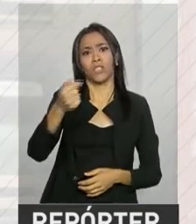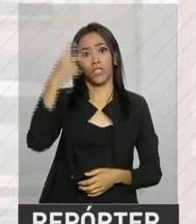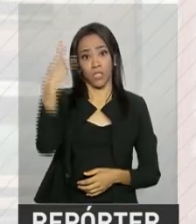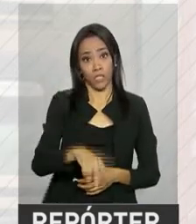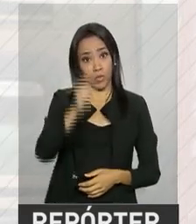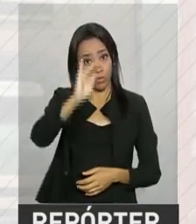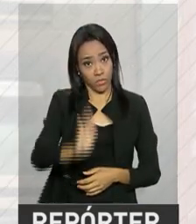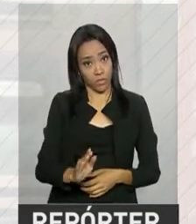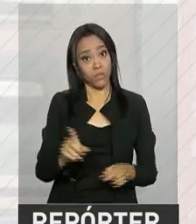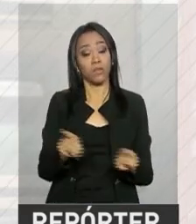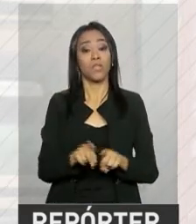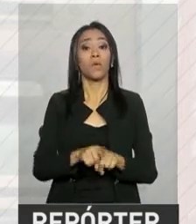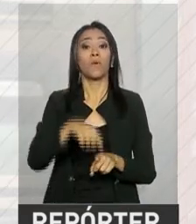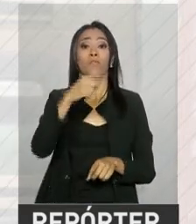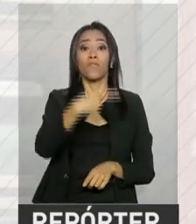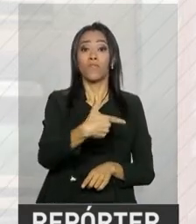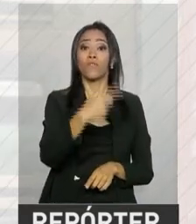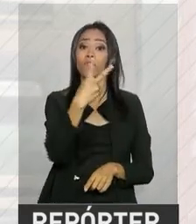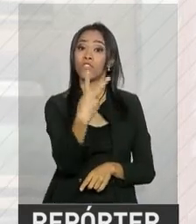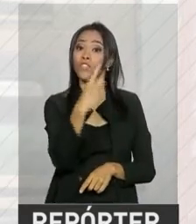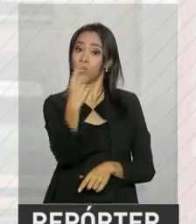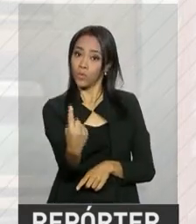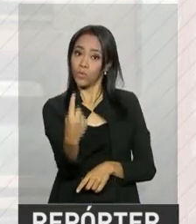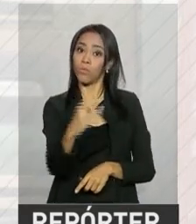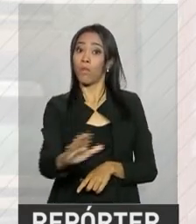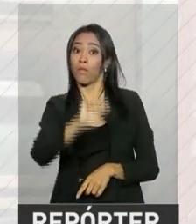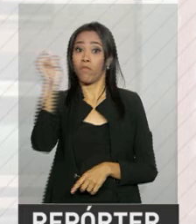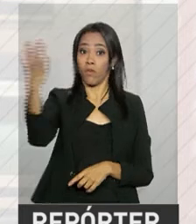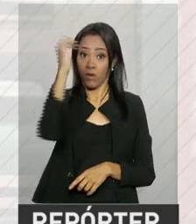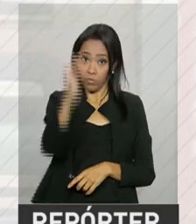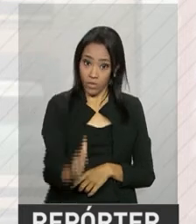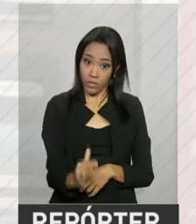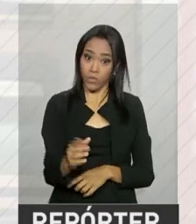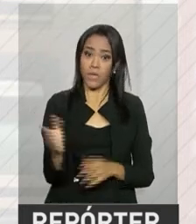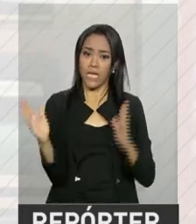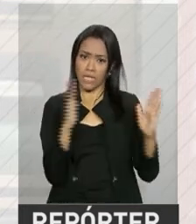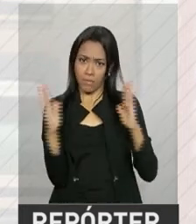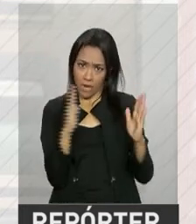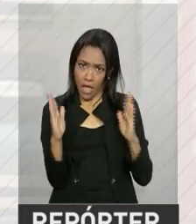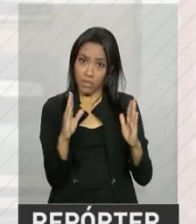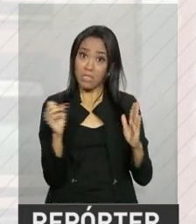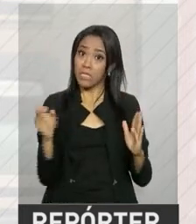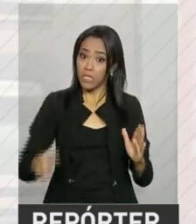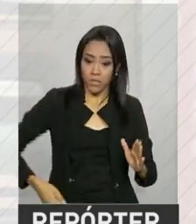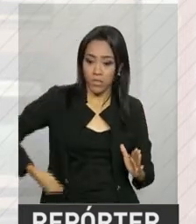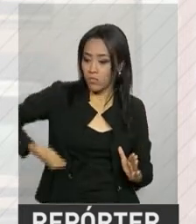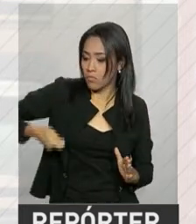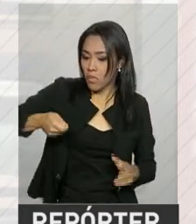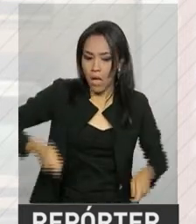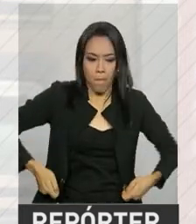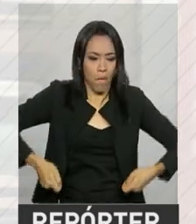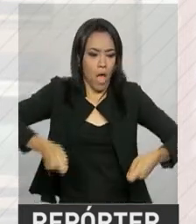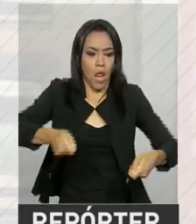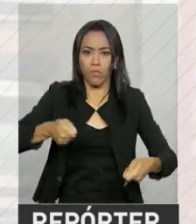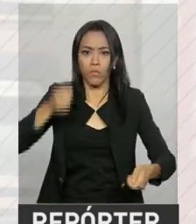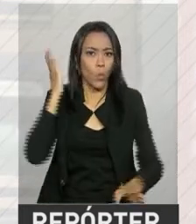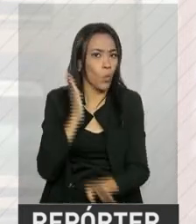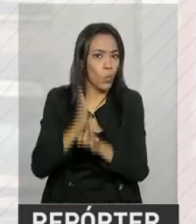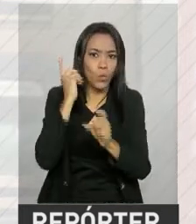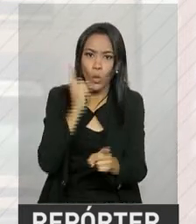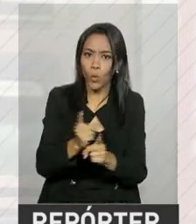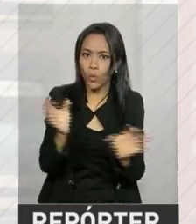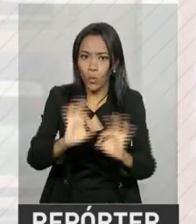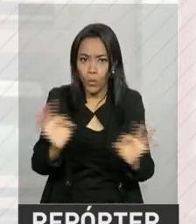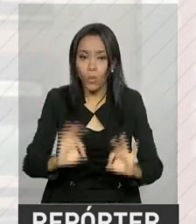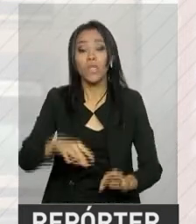domésticos e para 21 dias em vôos internacionais após esse prazo se a bagagem não foi localizada as empresas aéreas terão